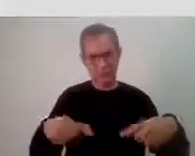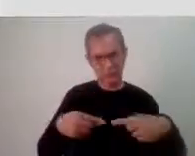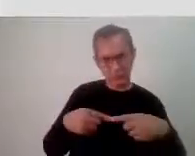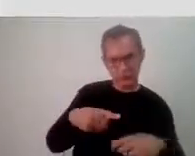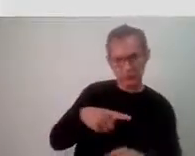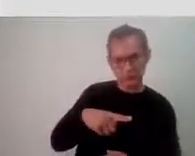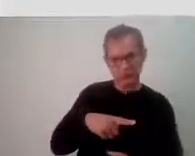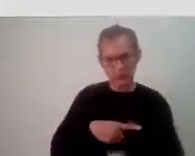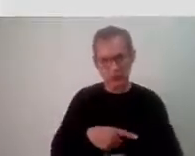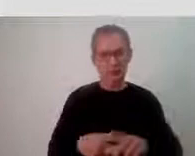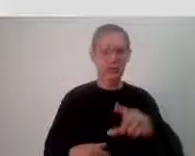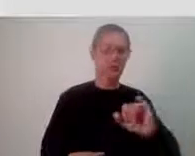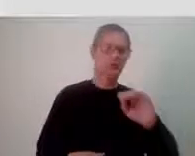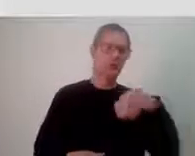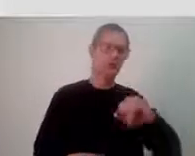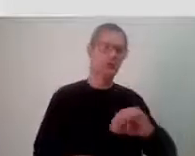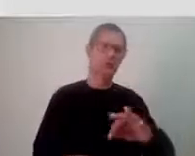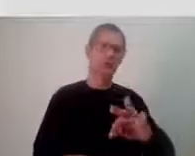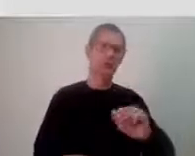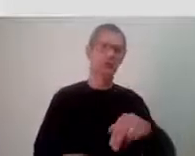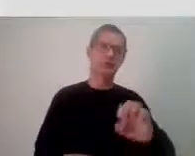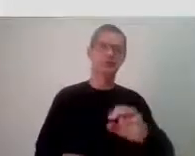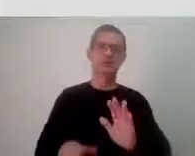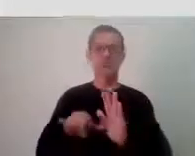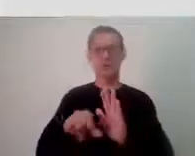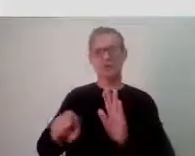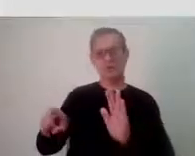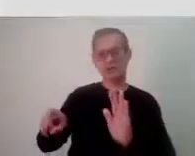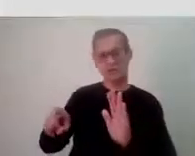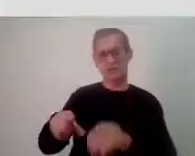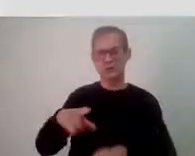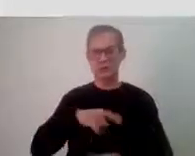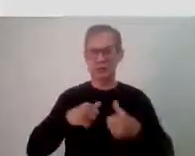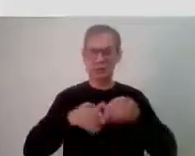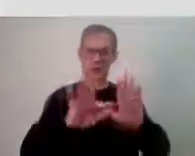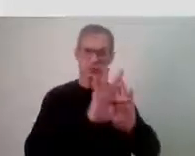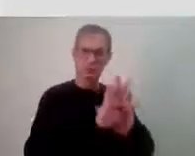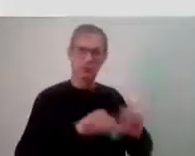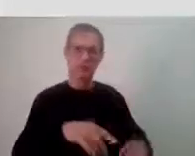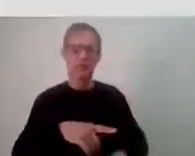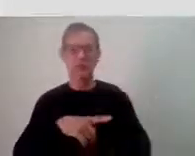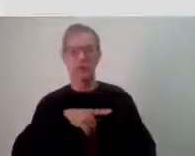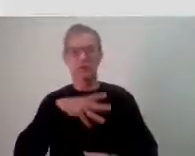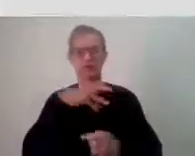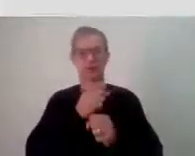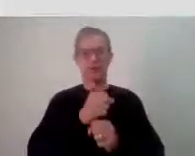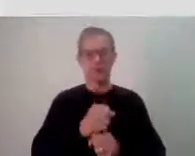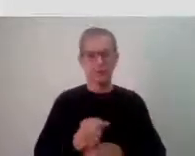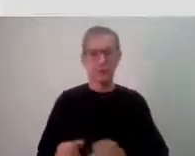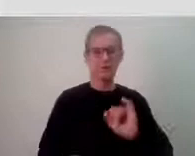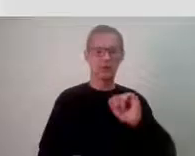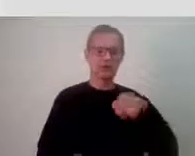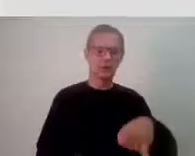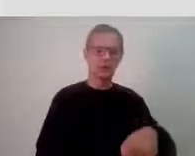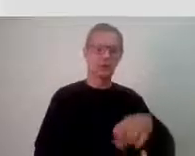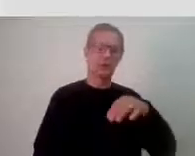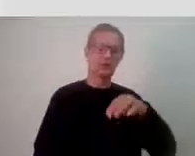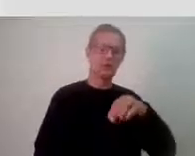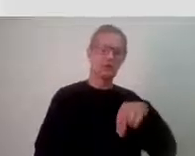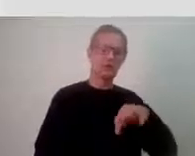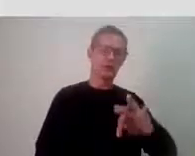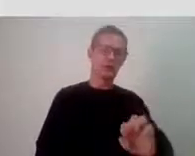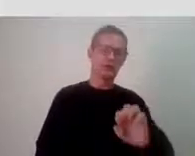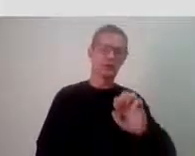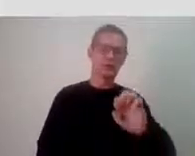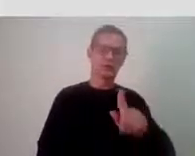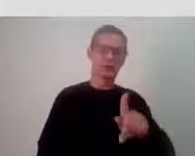tem como limitante o eixo x, vai ser dado dessa forma. Você vai calcular a integral da função no intervalo